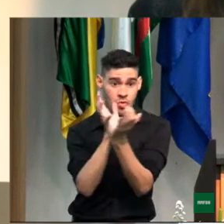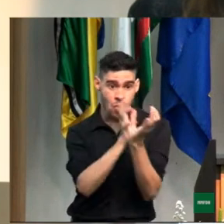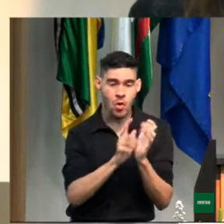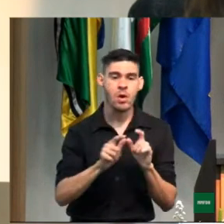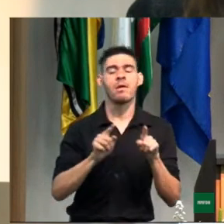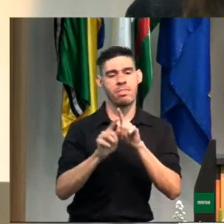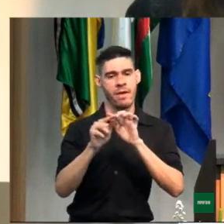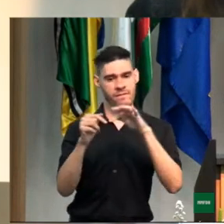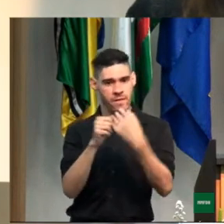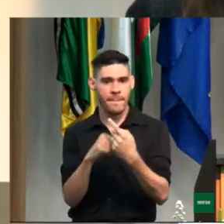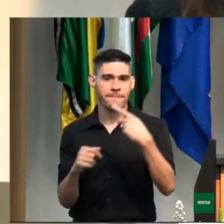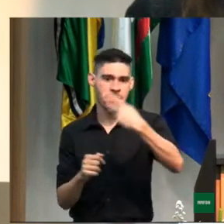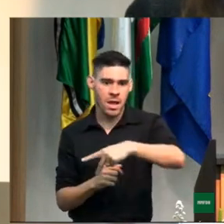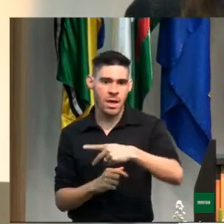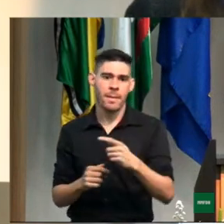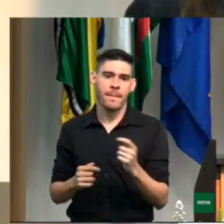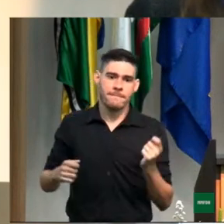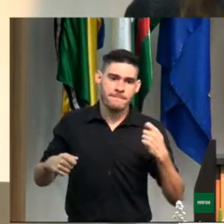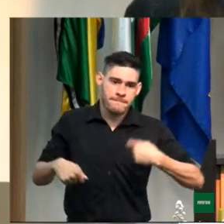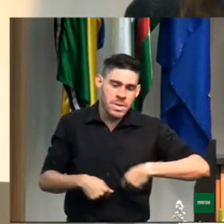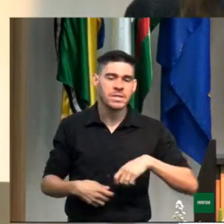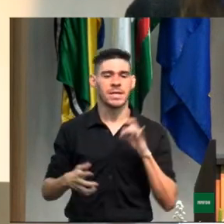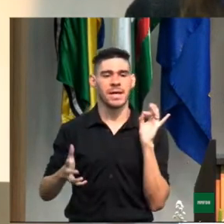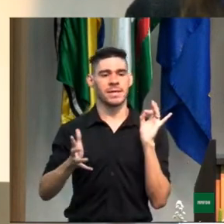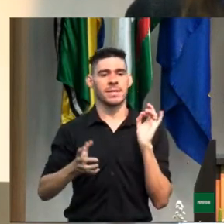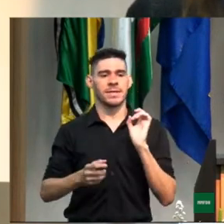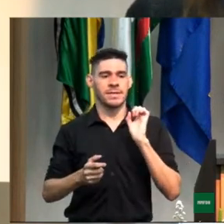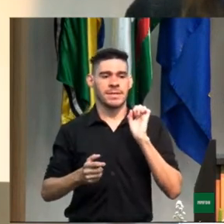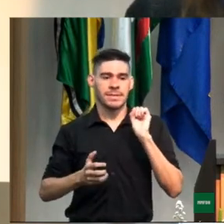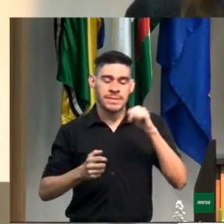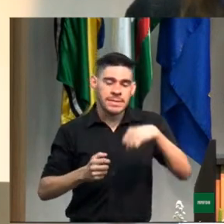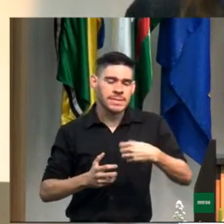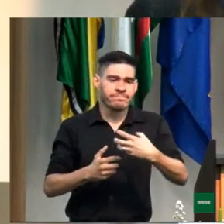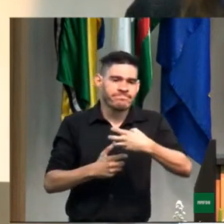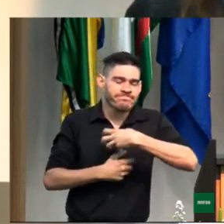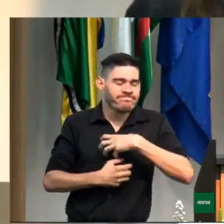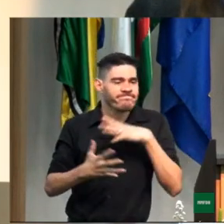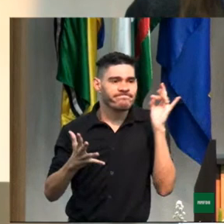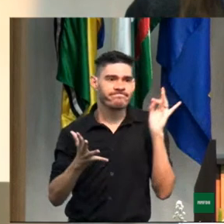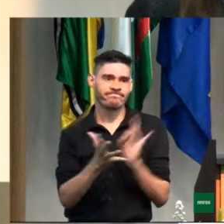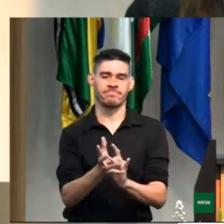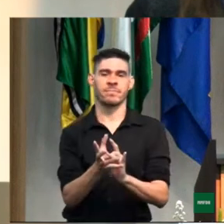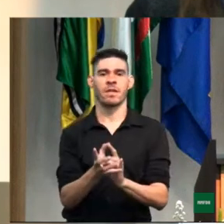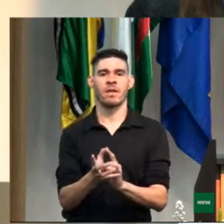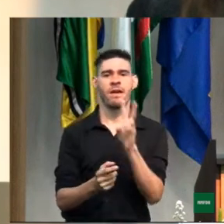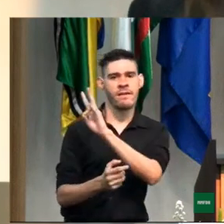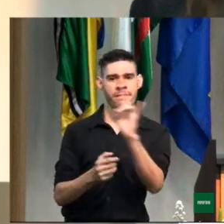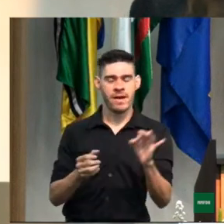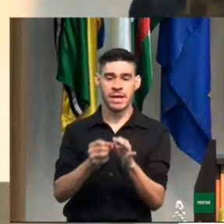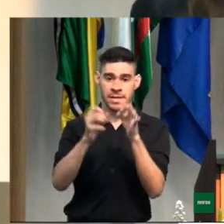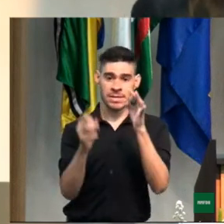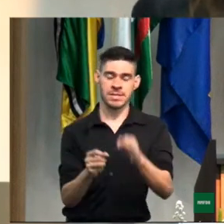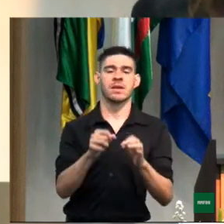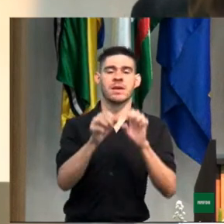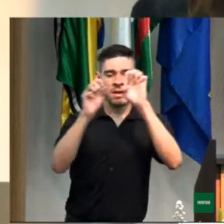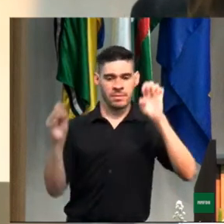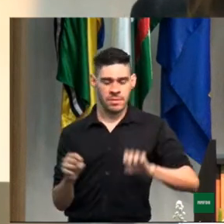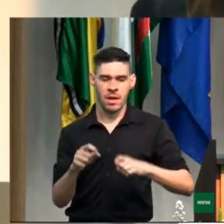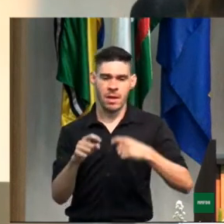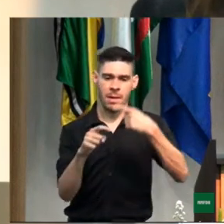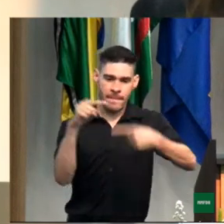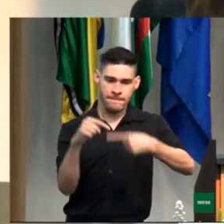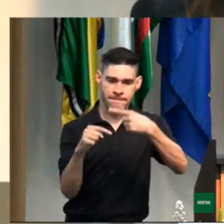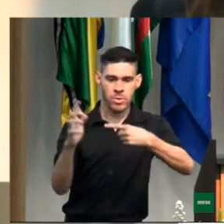sim, né, sentir de fato. Então, a gente vai, com certeza, deixar essa estrutura, essa política registrada em nossos